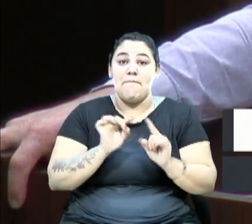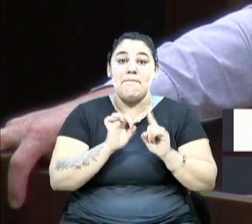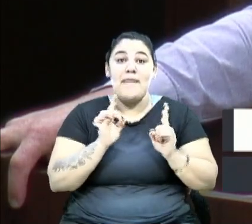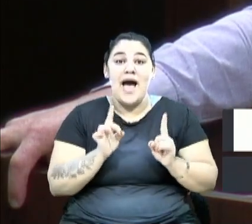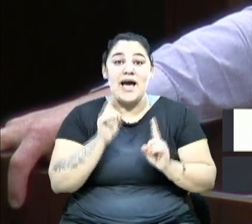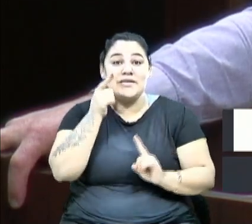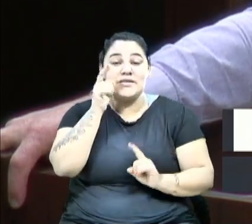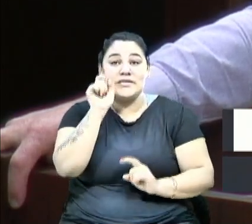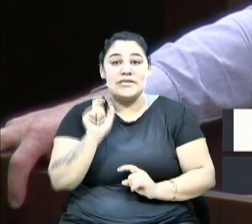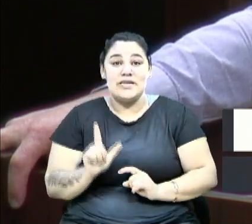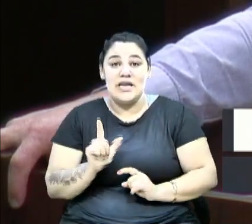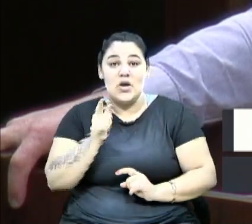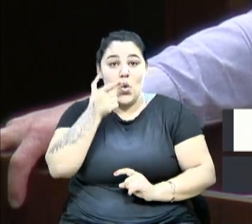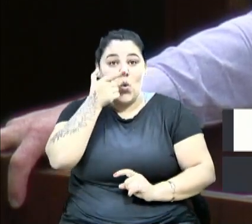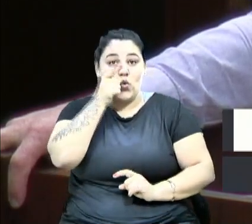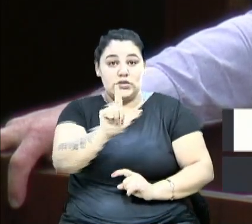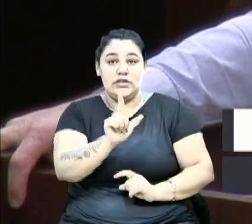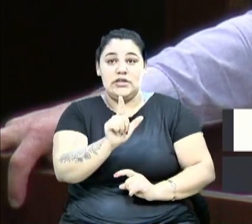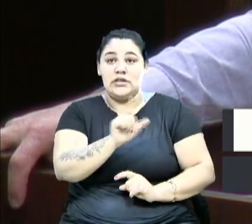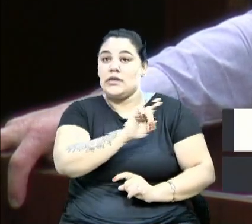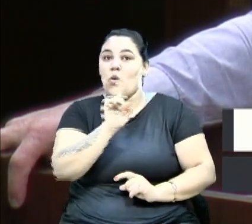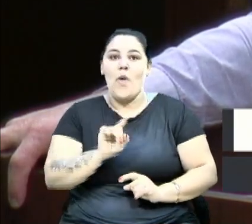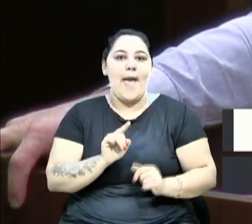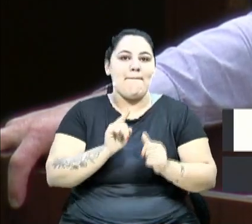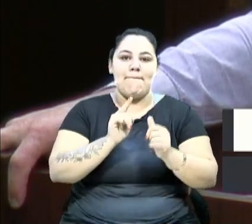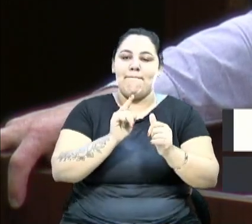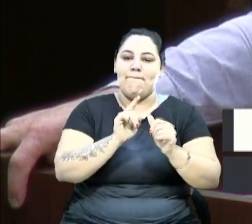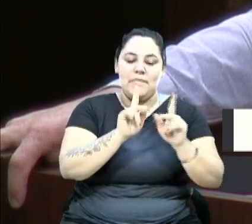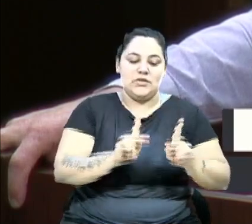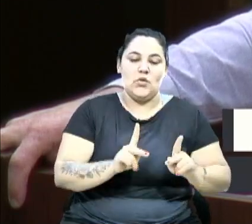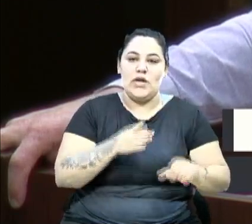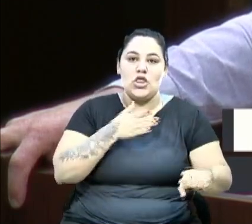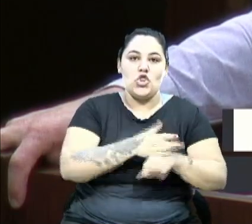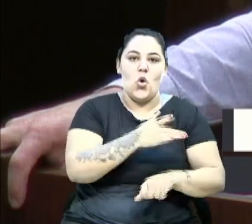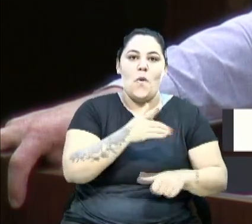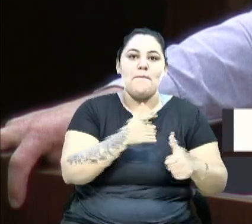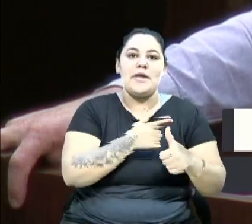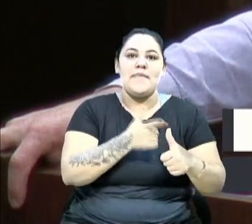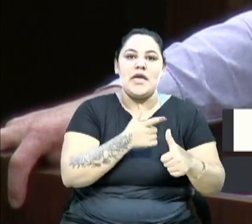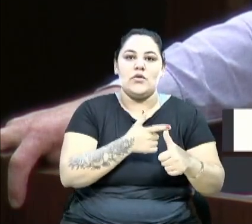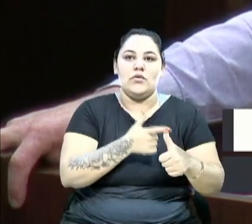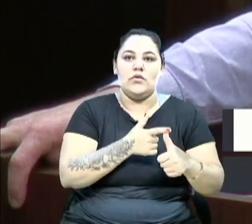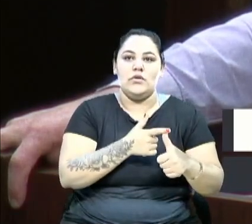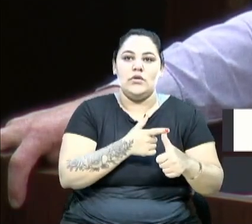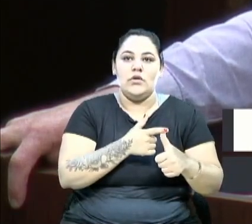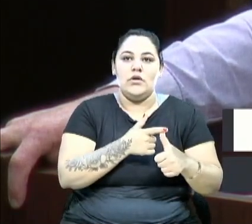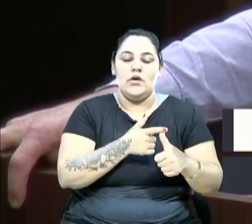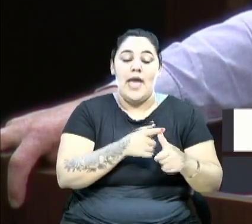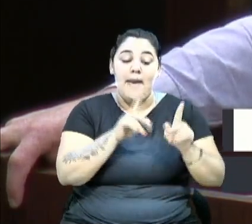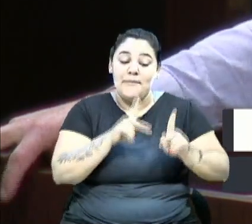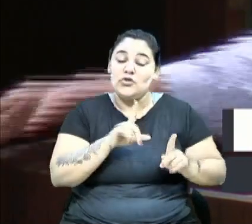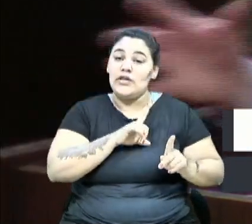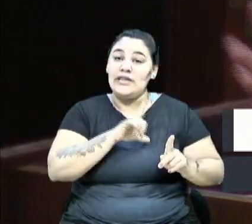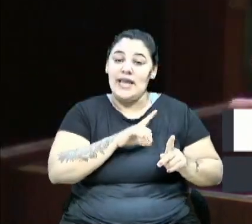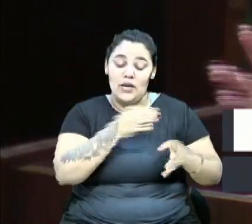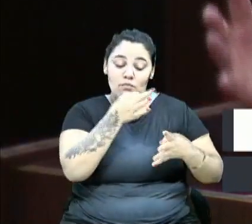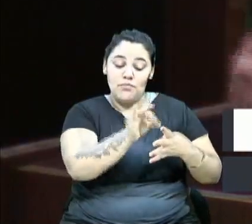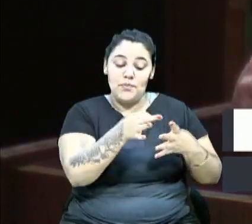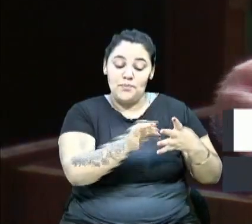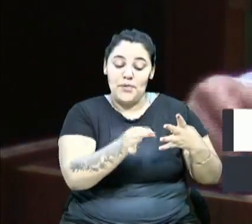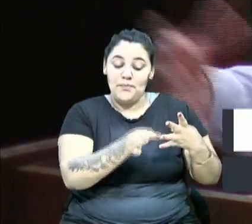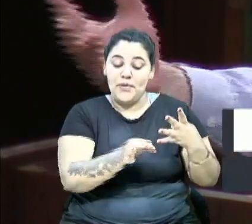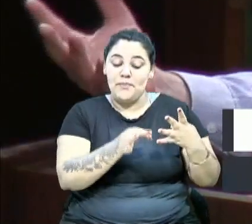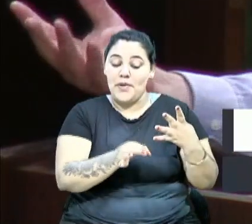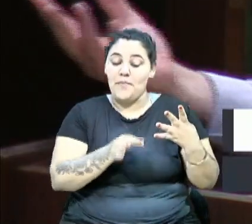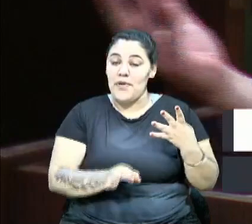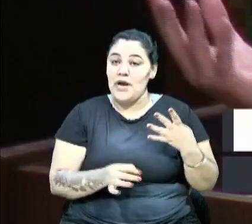pelos programas não vai ser aquela pessoa que chegou primeiro ali para se inscrever. É aquela que atingiu os melhores critérios. Então, não adianta todo mundo querer vir